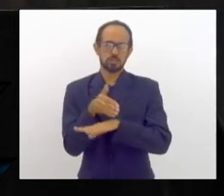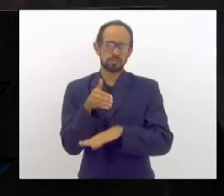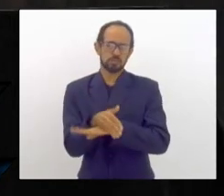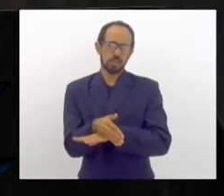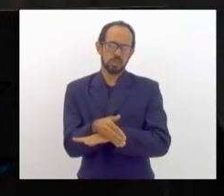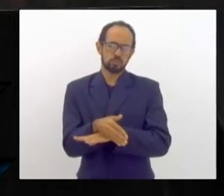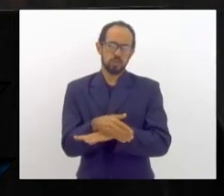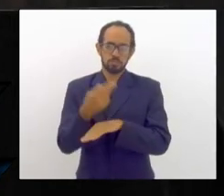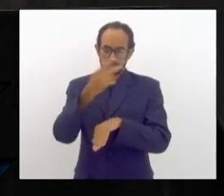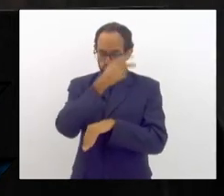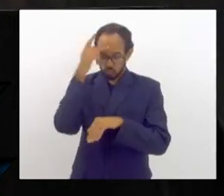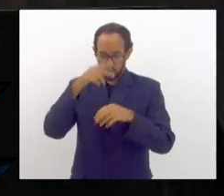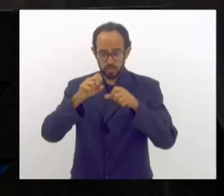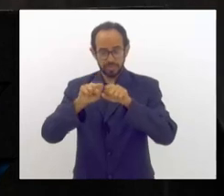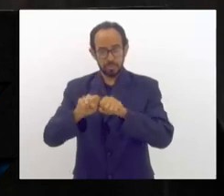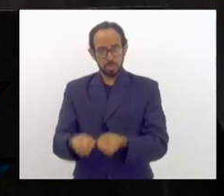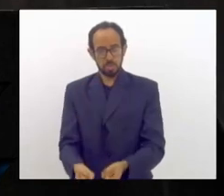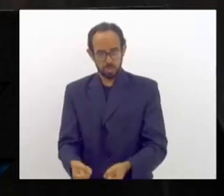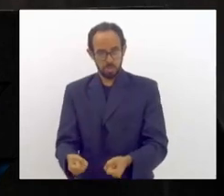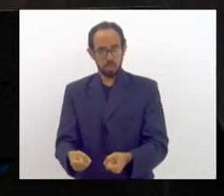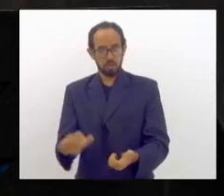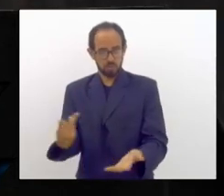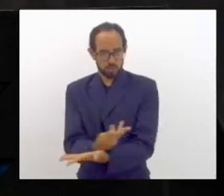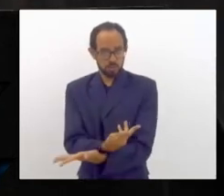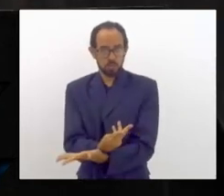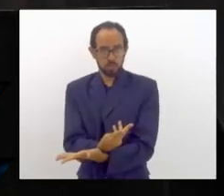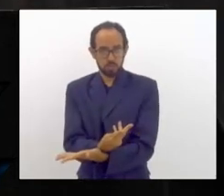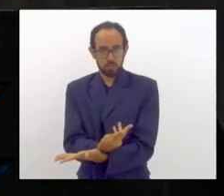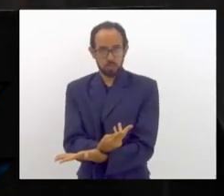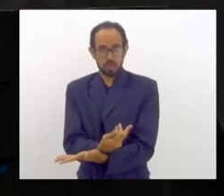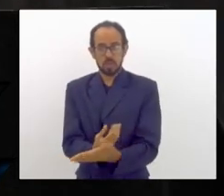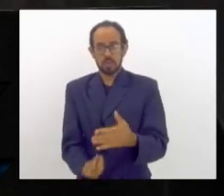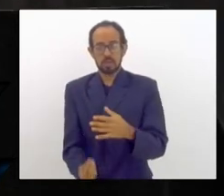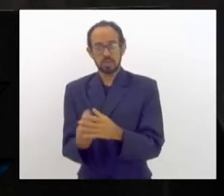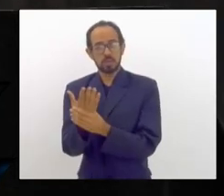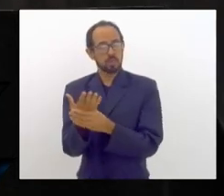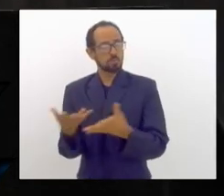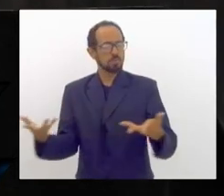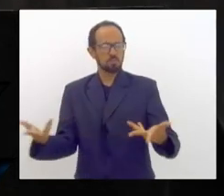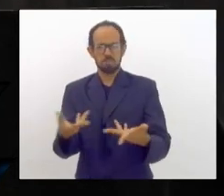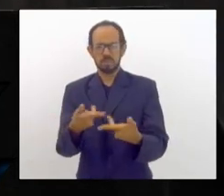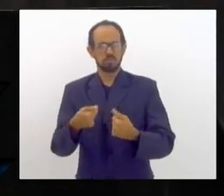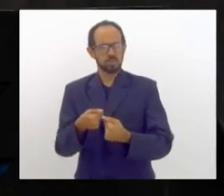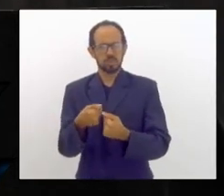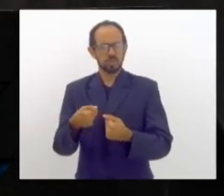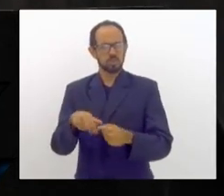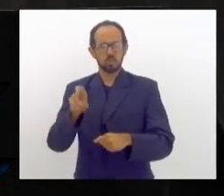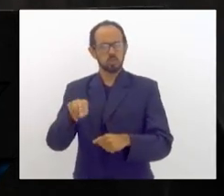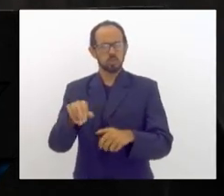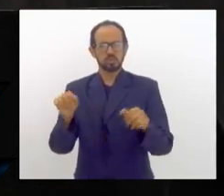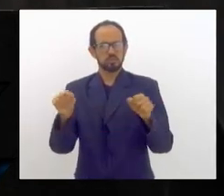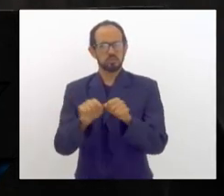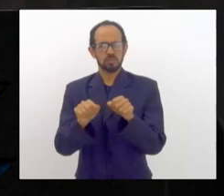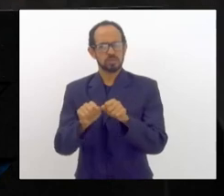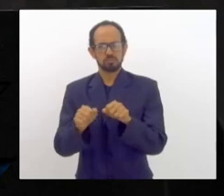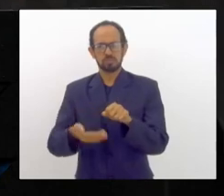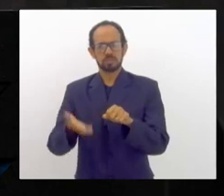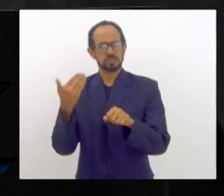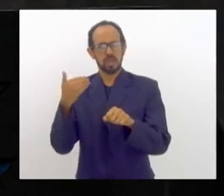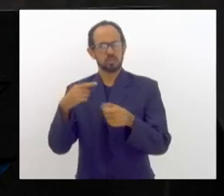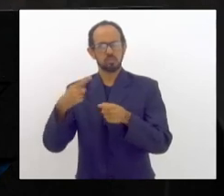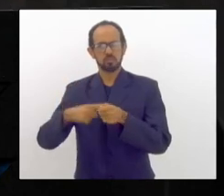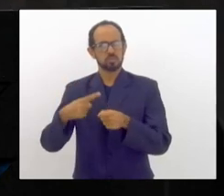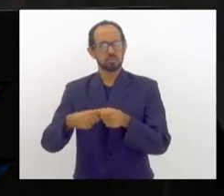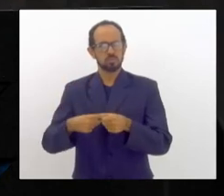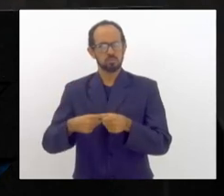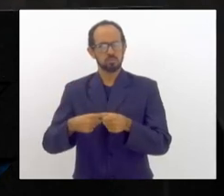de Desastre. Ela institui algo que é incrível, como nunca foi feito pelo município.